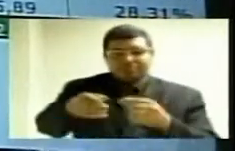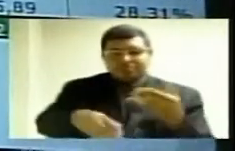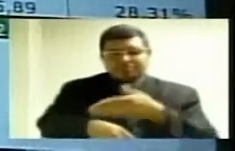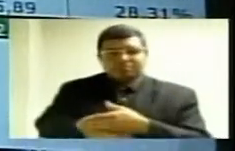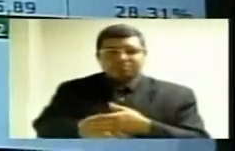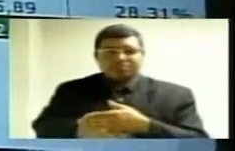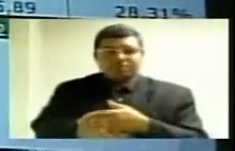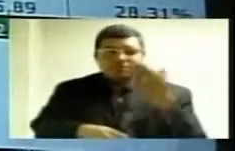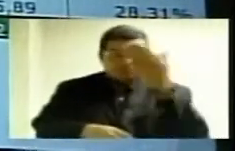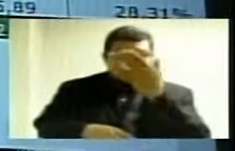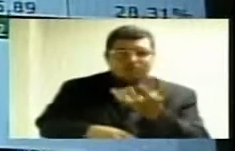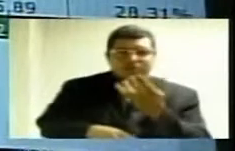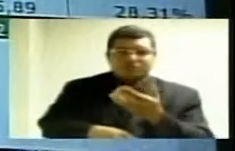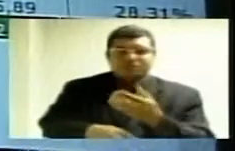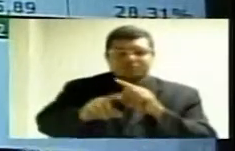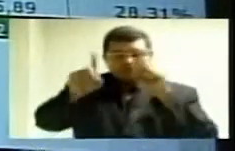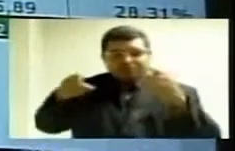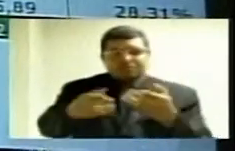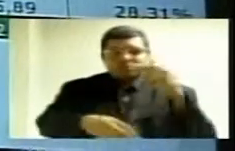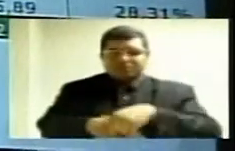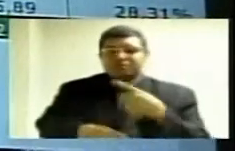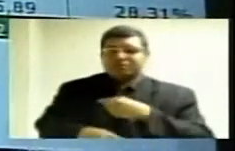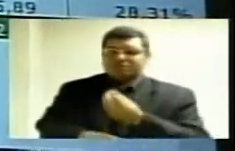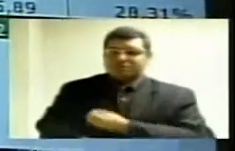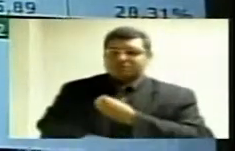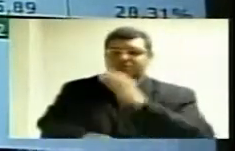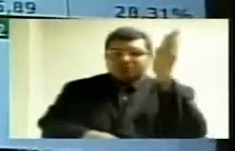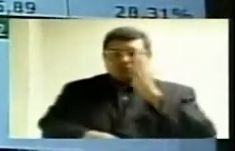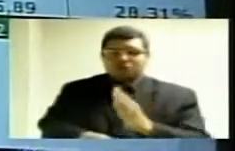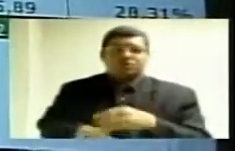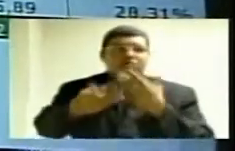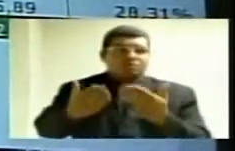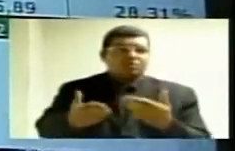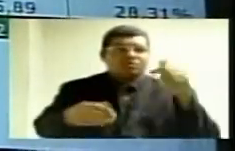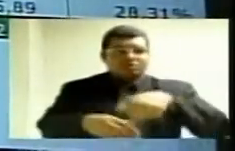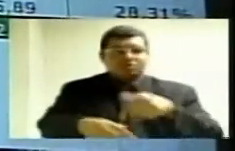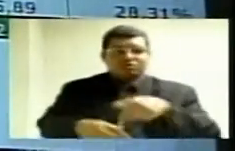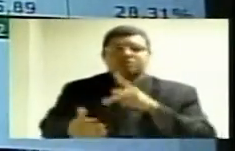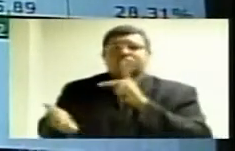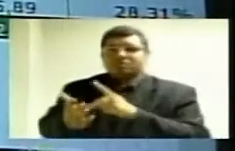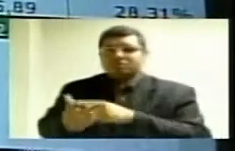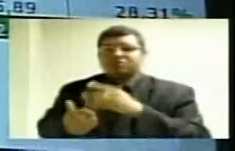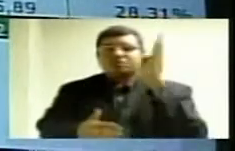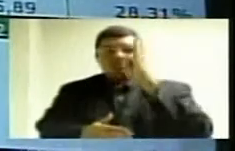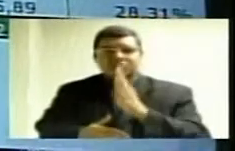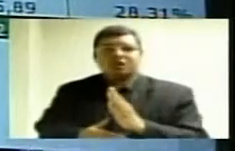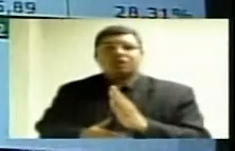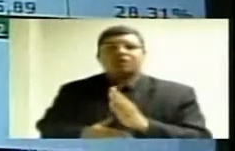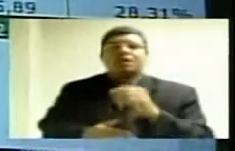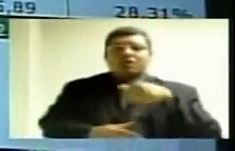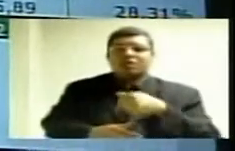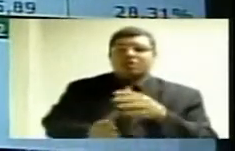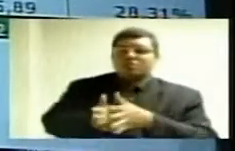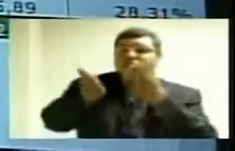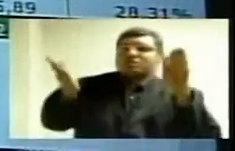míopes insistir na tese de que aqui nós vivemos num paraíso fiscal. Aqui é realmente um paraíso fiscal, deputado Chico